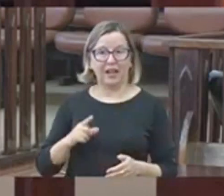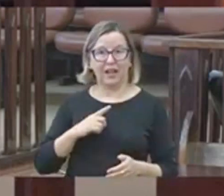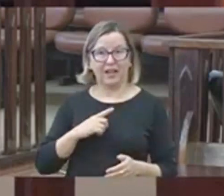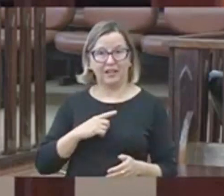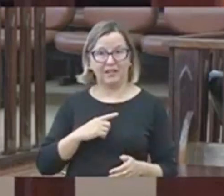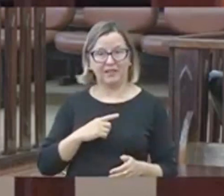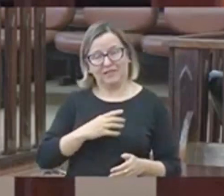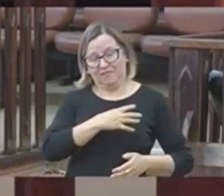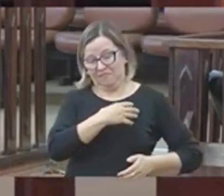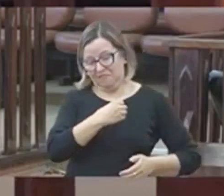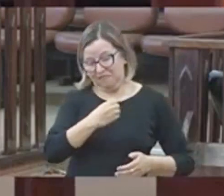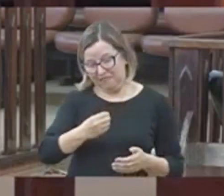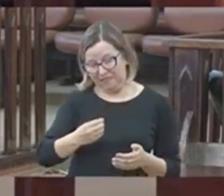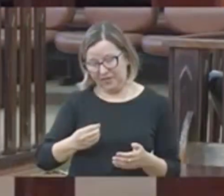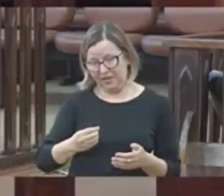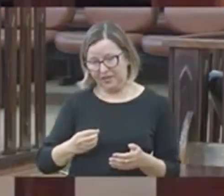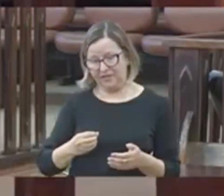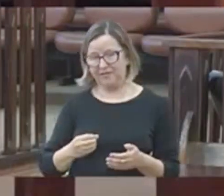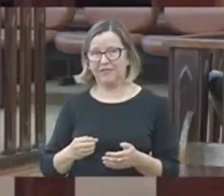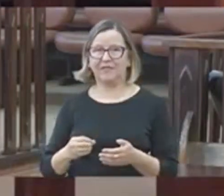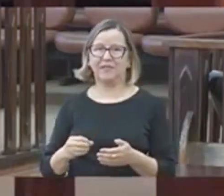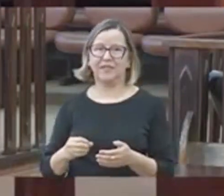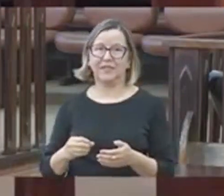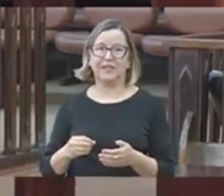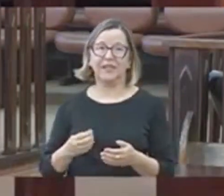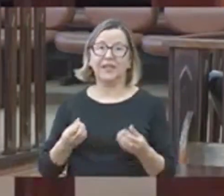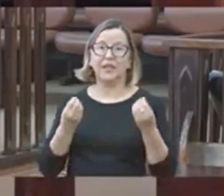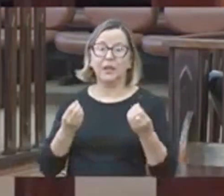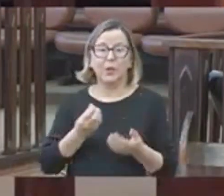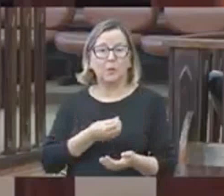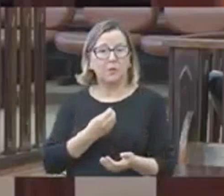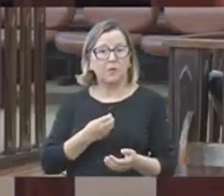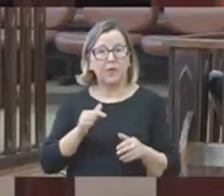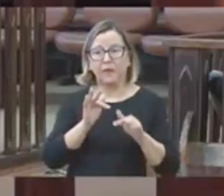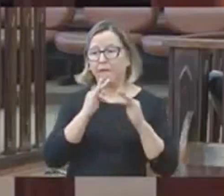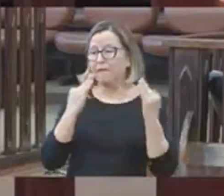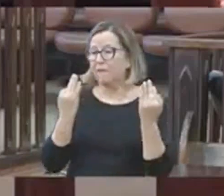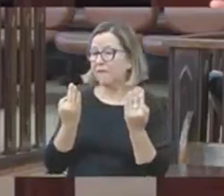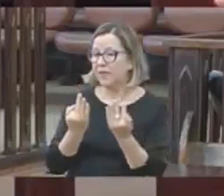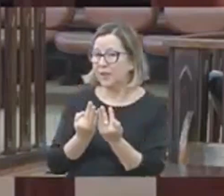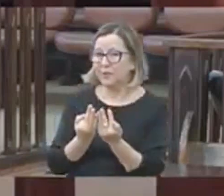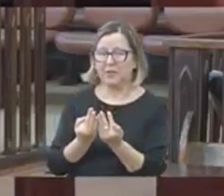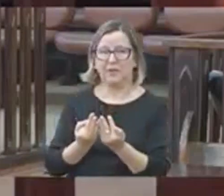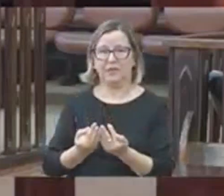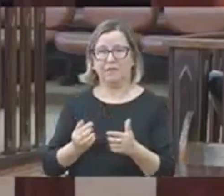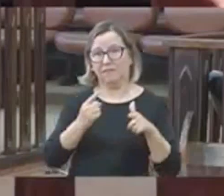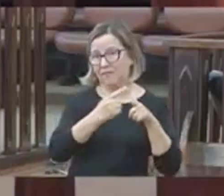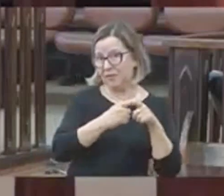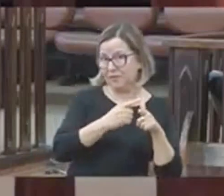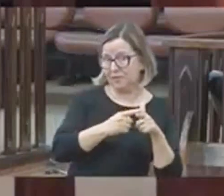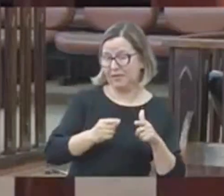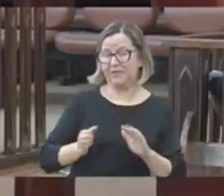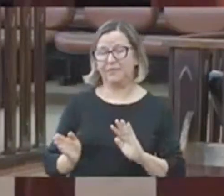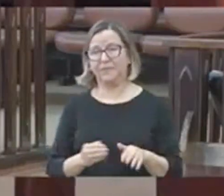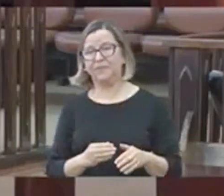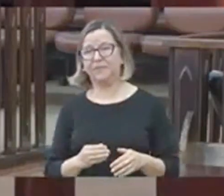Humanamente falando, impossível. O homem, ele se tornou conhecedor do bem e do